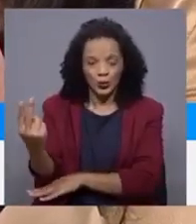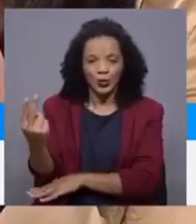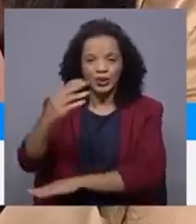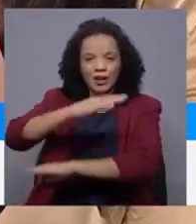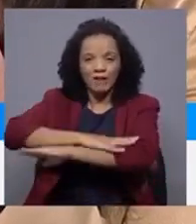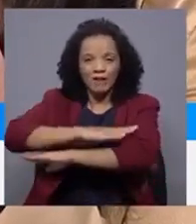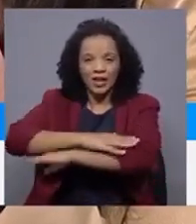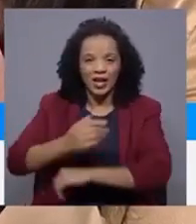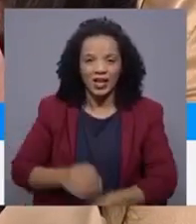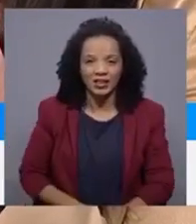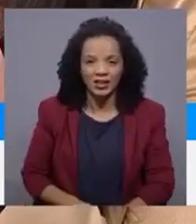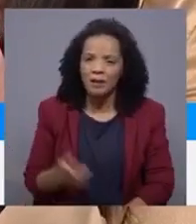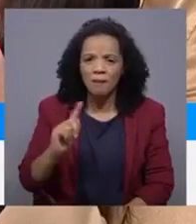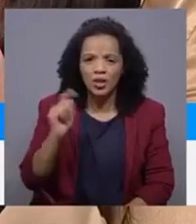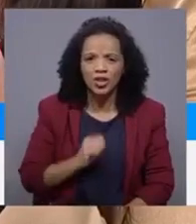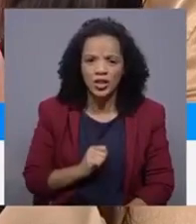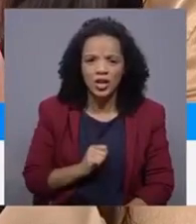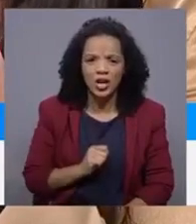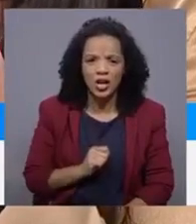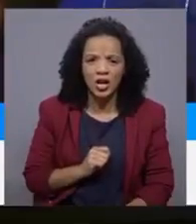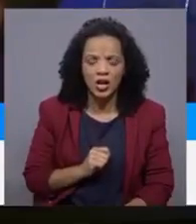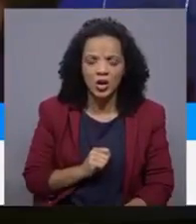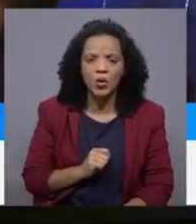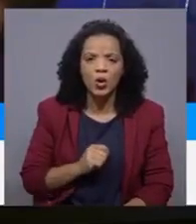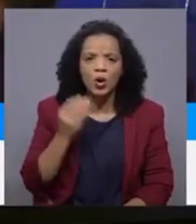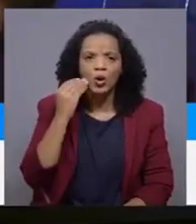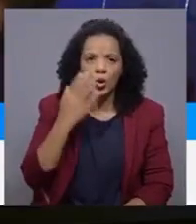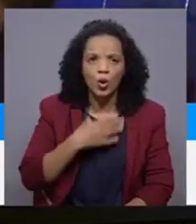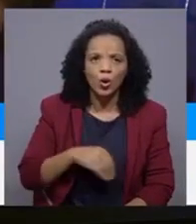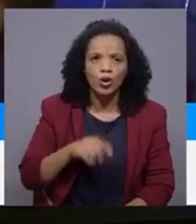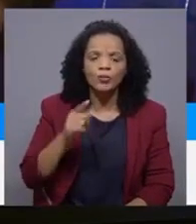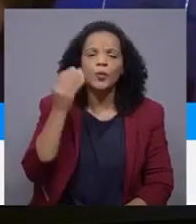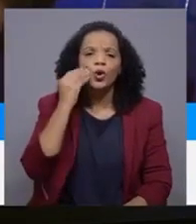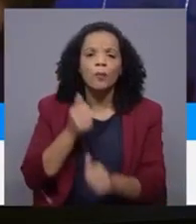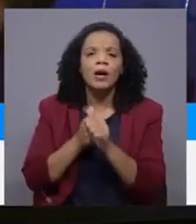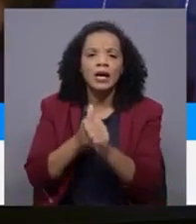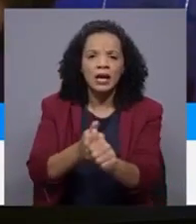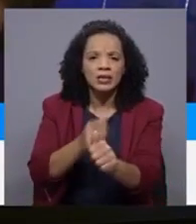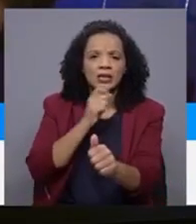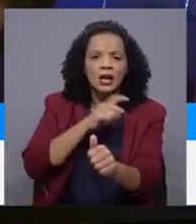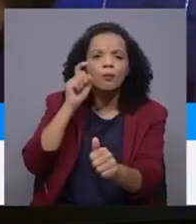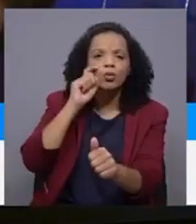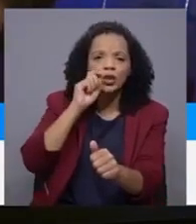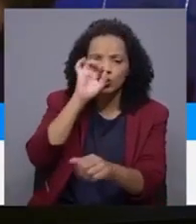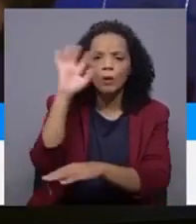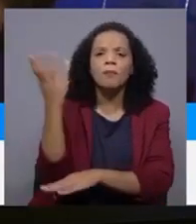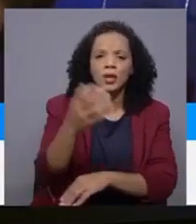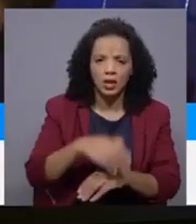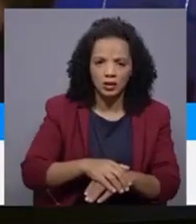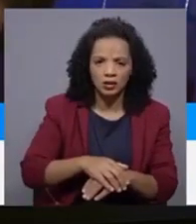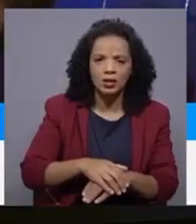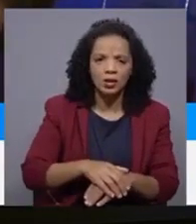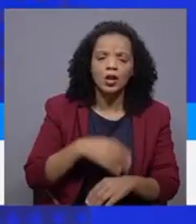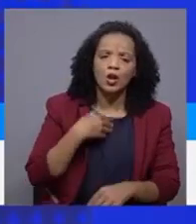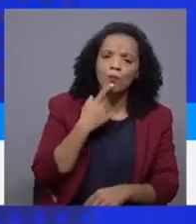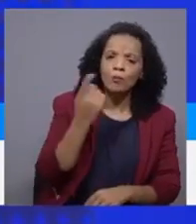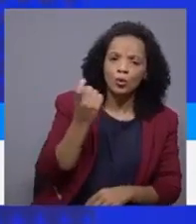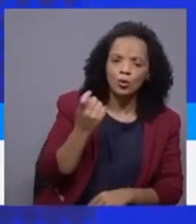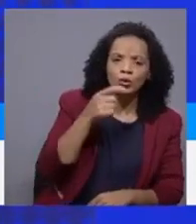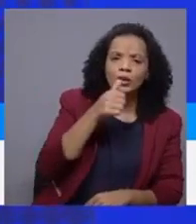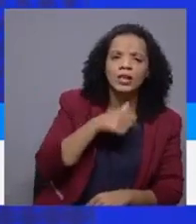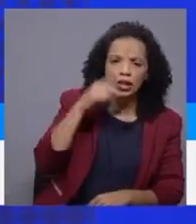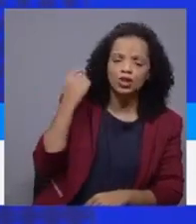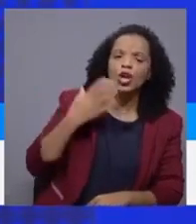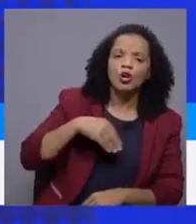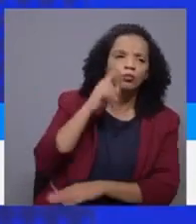Ou seja, você não gosta das paisagens do Douro Vinhateiro. Como é que a caça protege o ambiente? Eu vou explicar. Os caçadores. Eu vou perguntar a Inês Sousa Real se não gosta